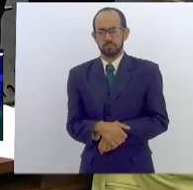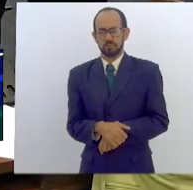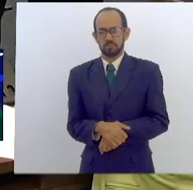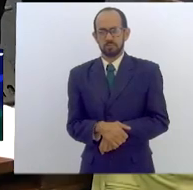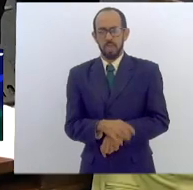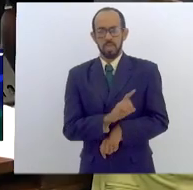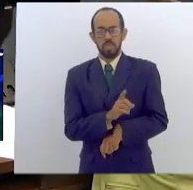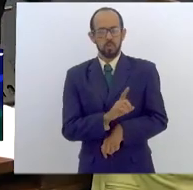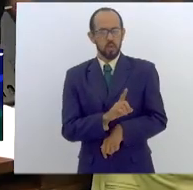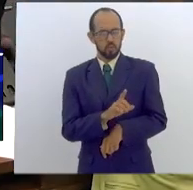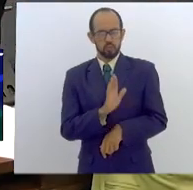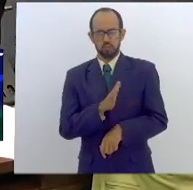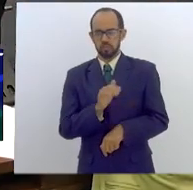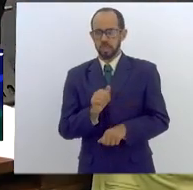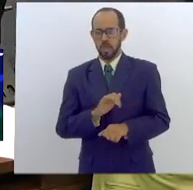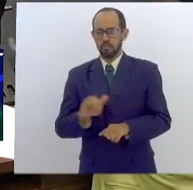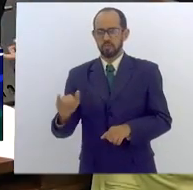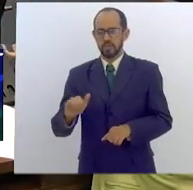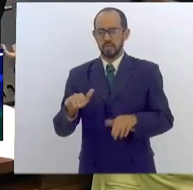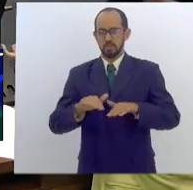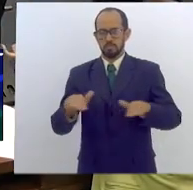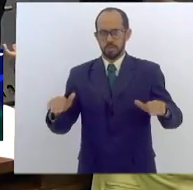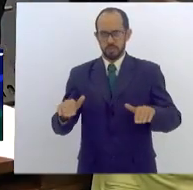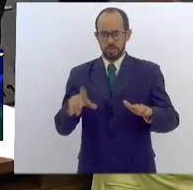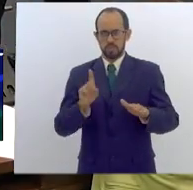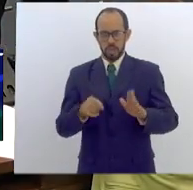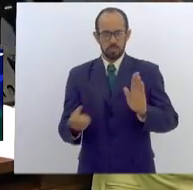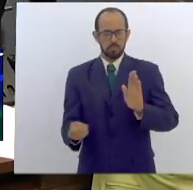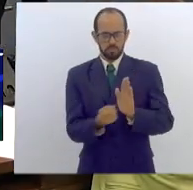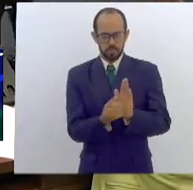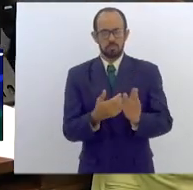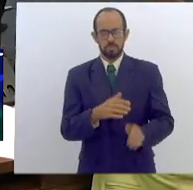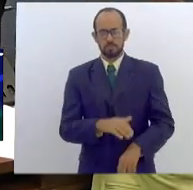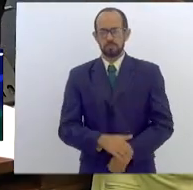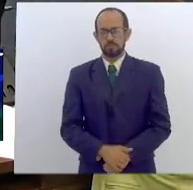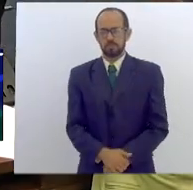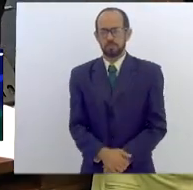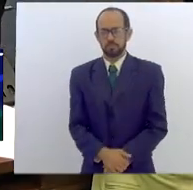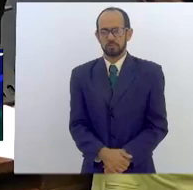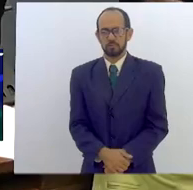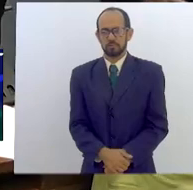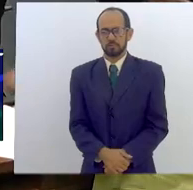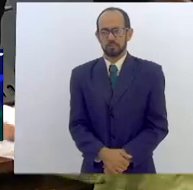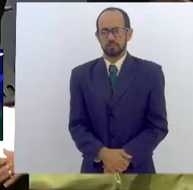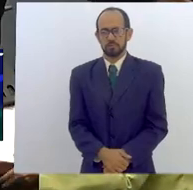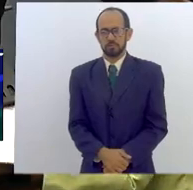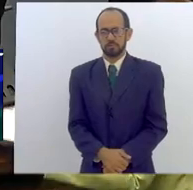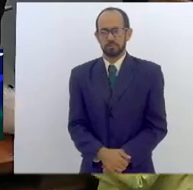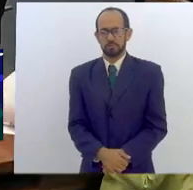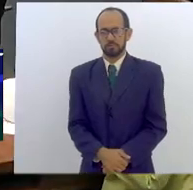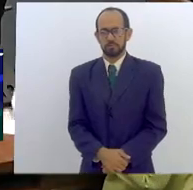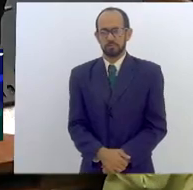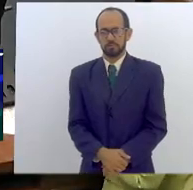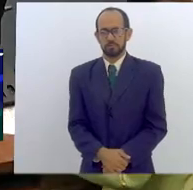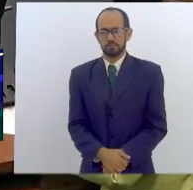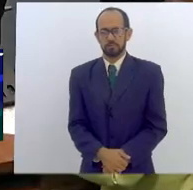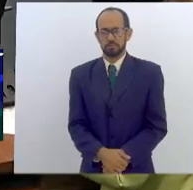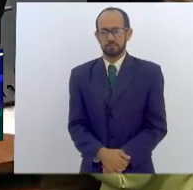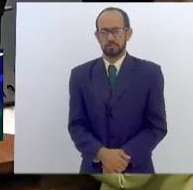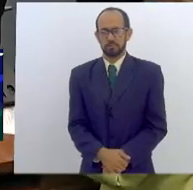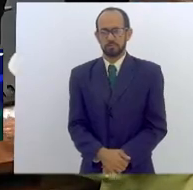Não, eu já mandei para a mesa, já. Já para carimbar? É, sim. Então, amanhã eu vou